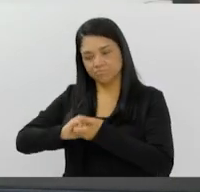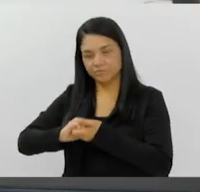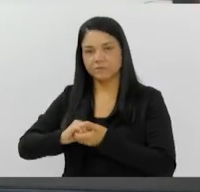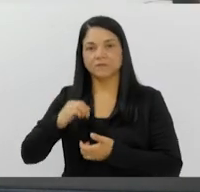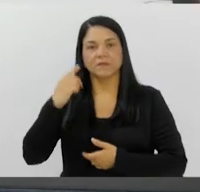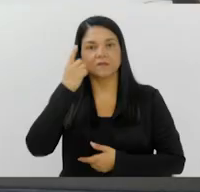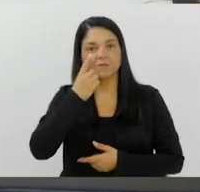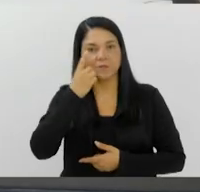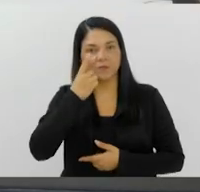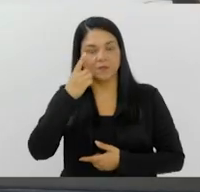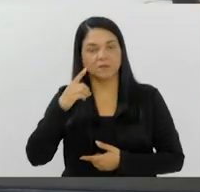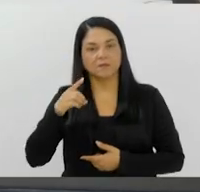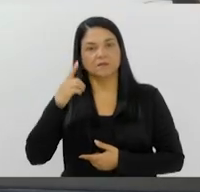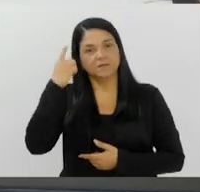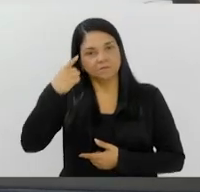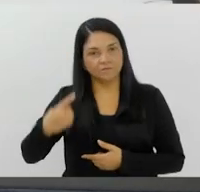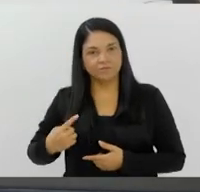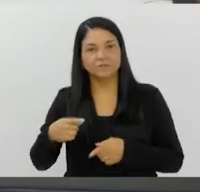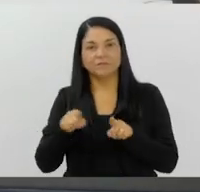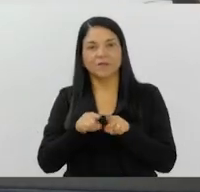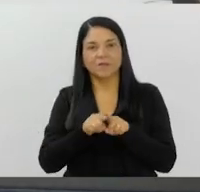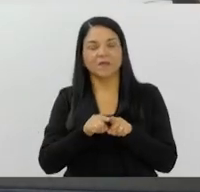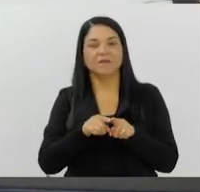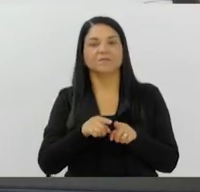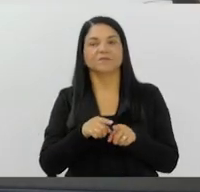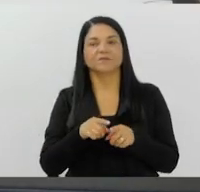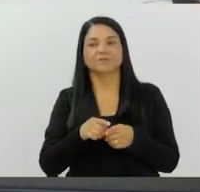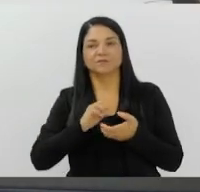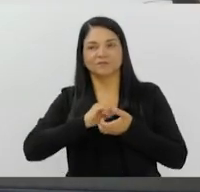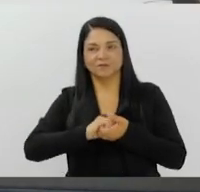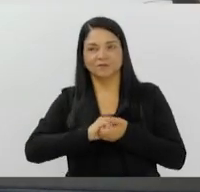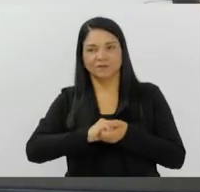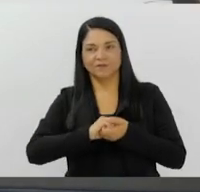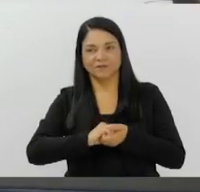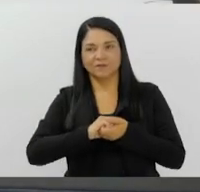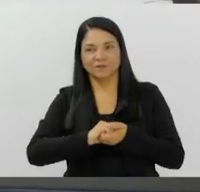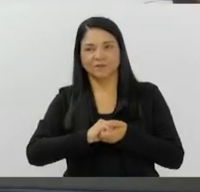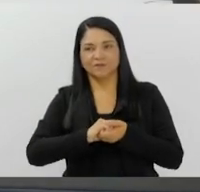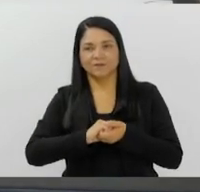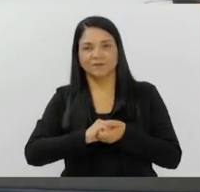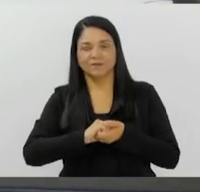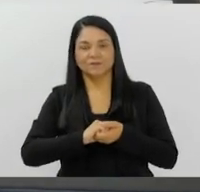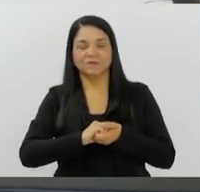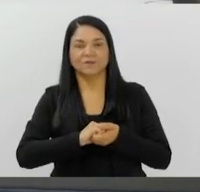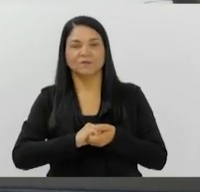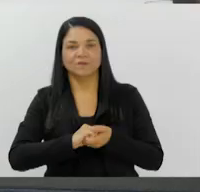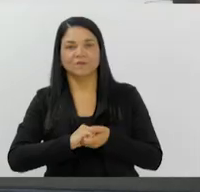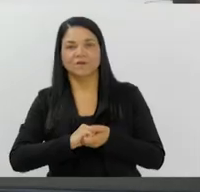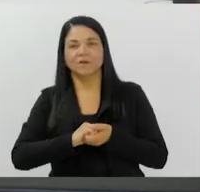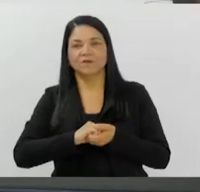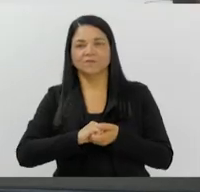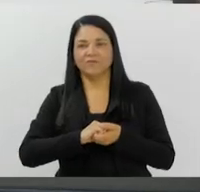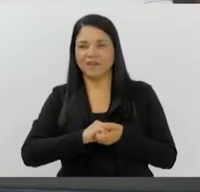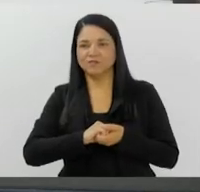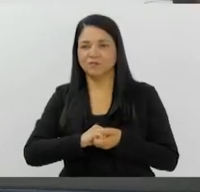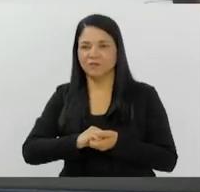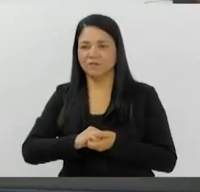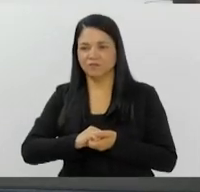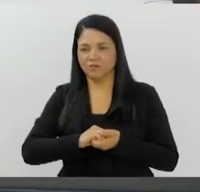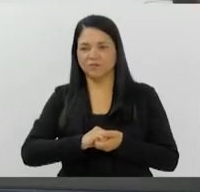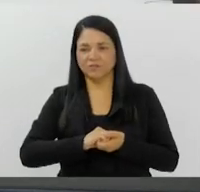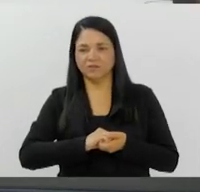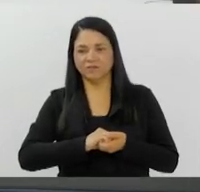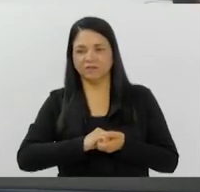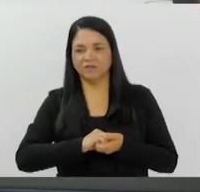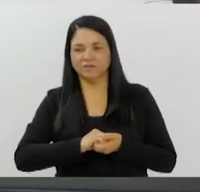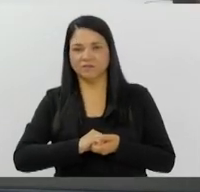saudações cruzmaltinas também já que a bola Foi levantada né a gente não pode deixar de marcar